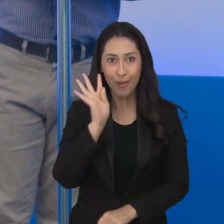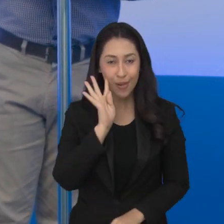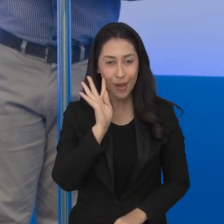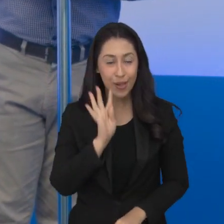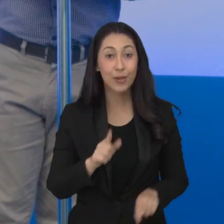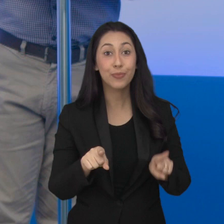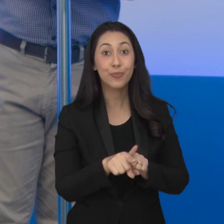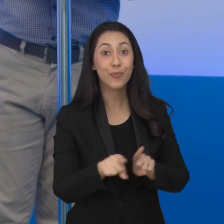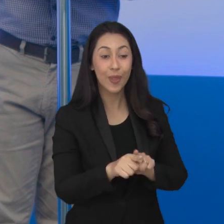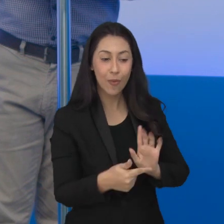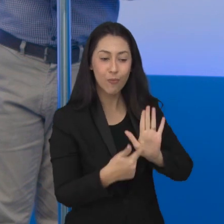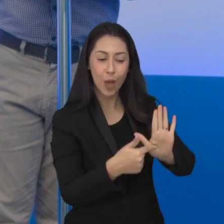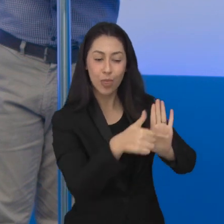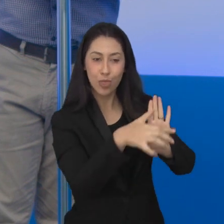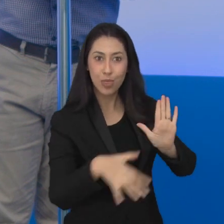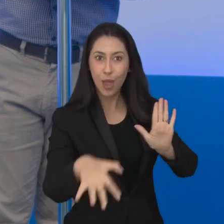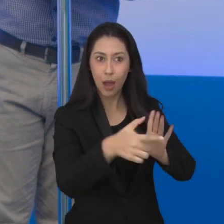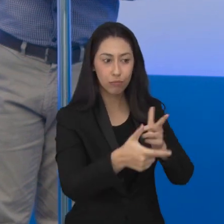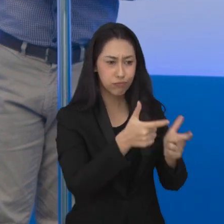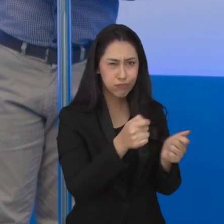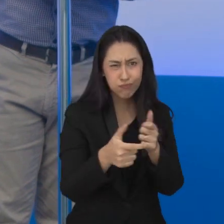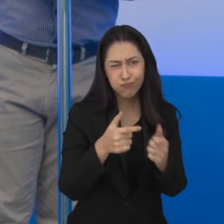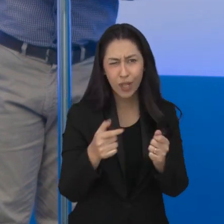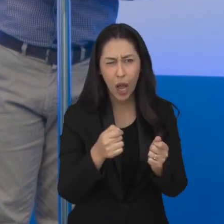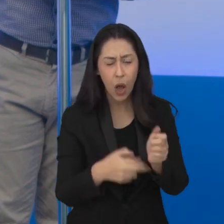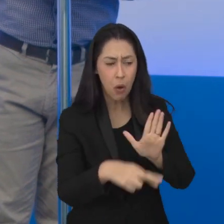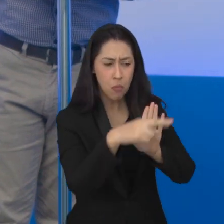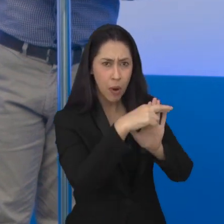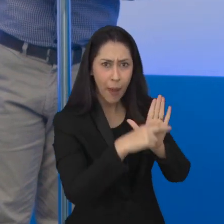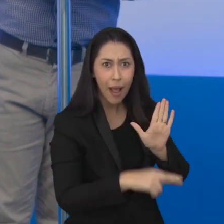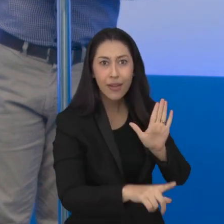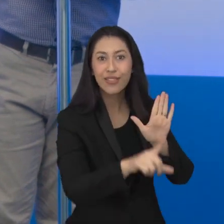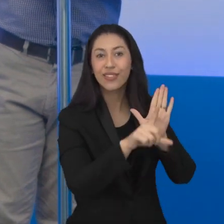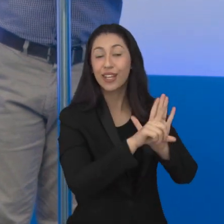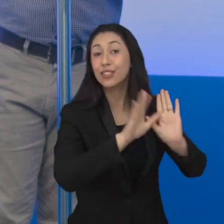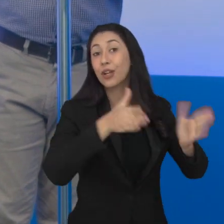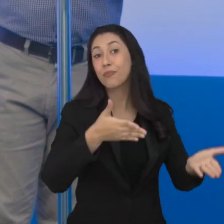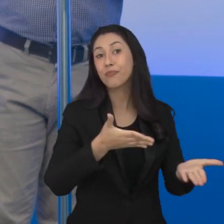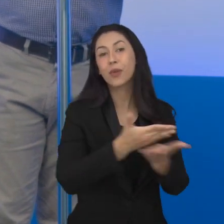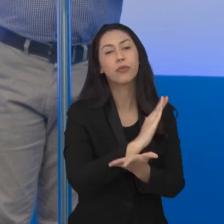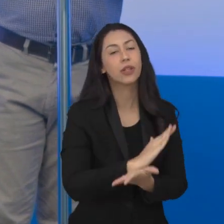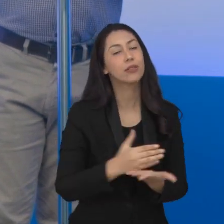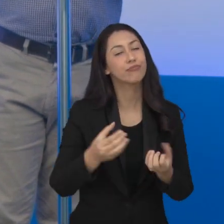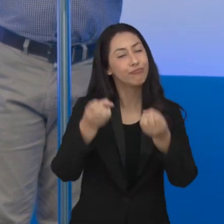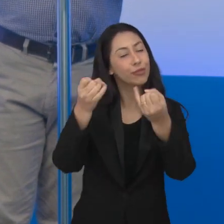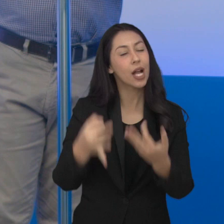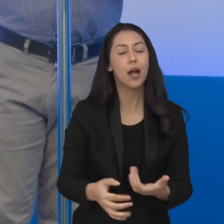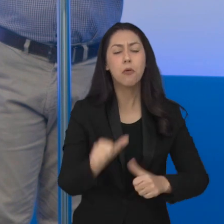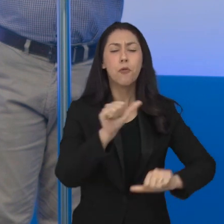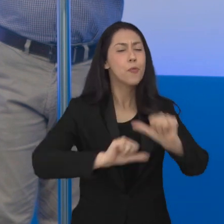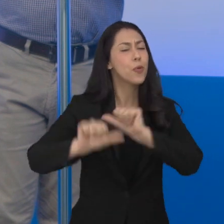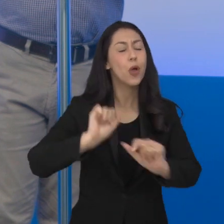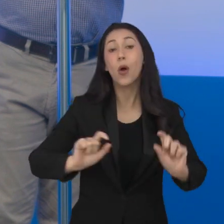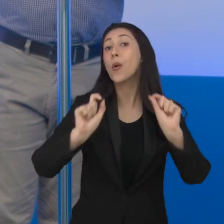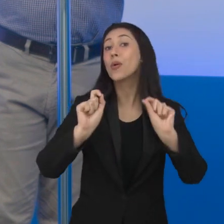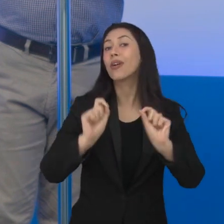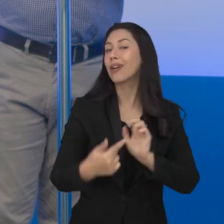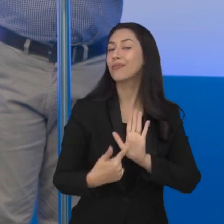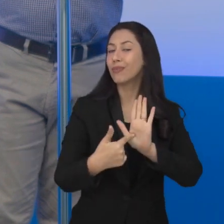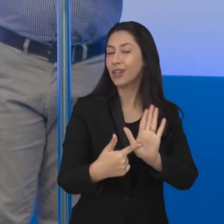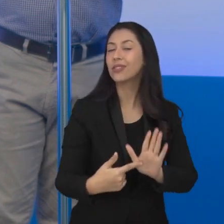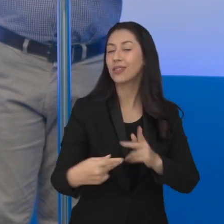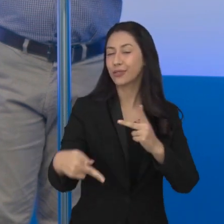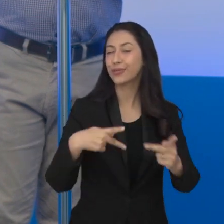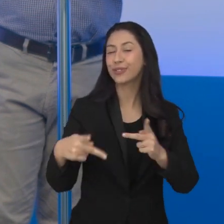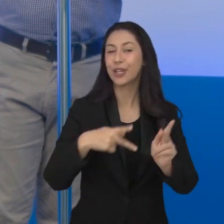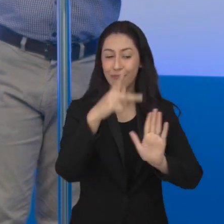Ainda vamos falar sobre o ramo dos games. Marco legal foi aprovado na Câmara. Vamos te explicar o que muda e mostrar que São José